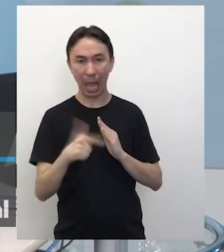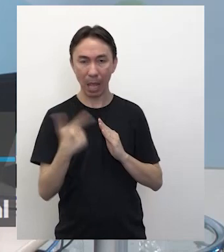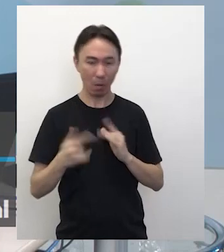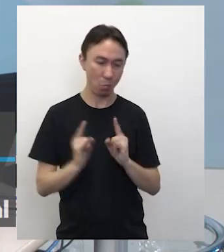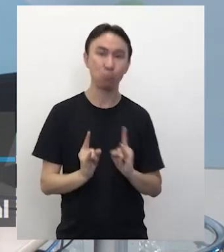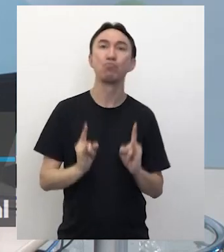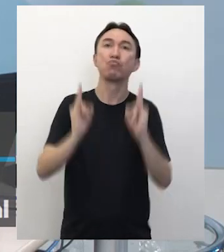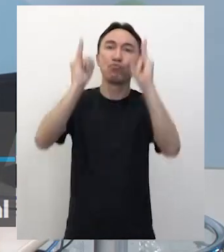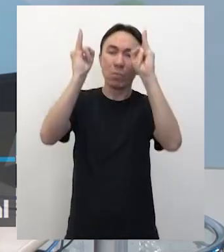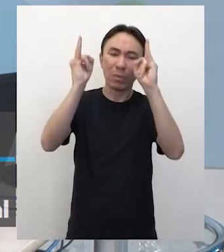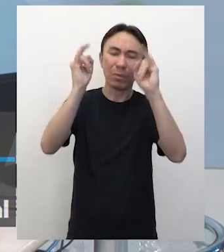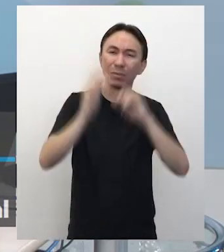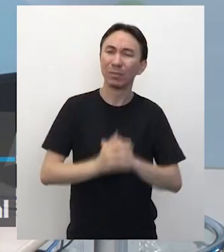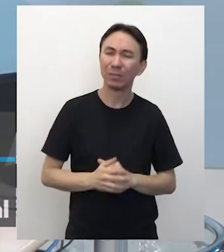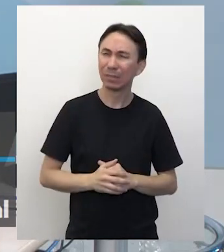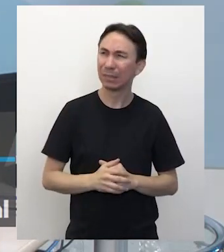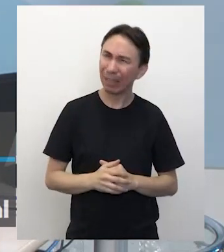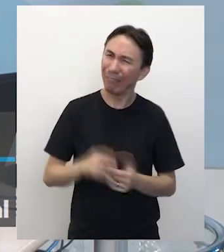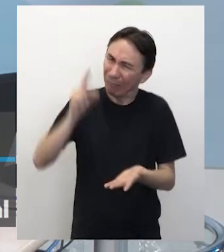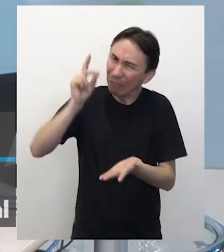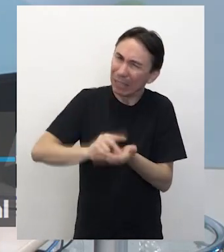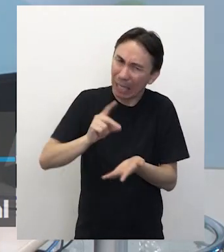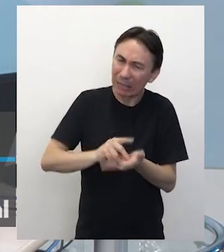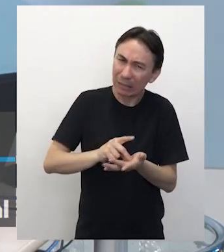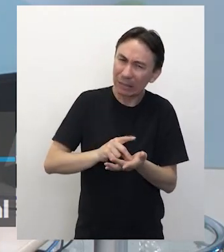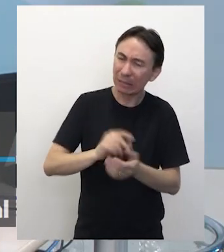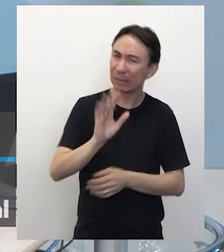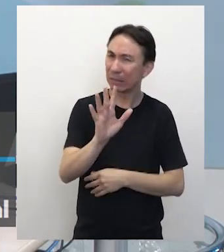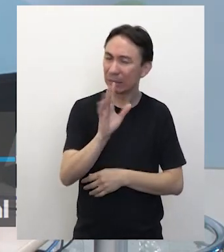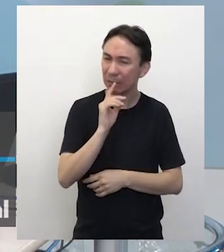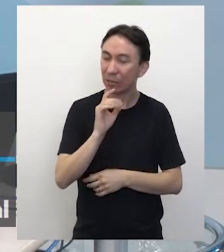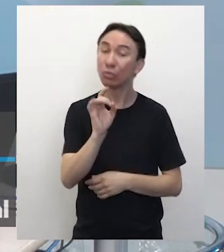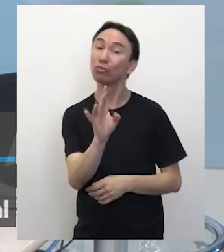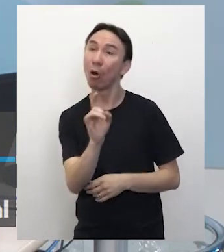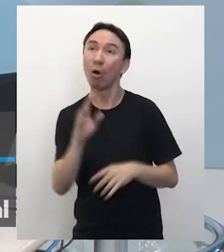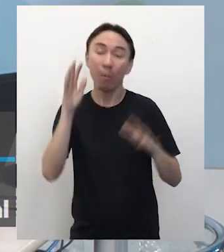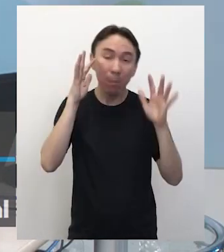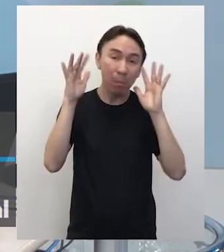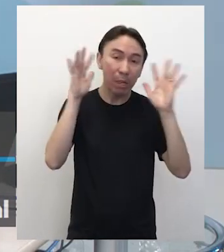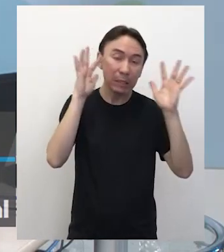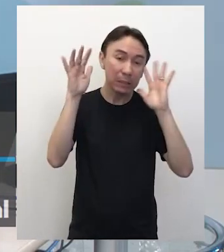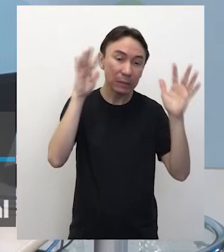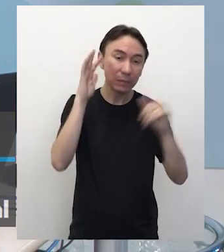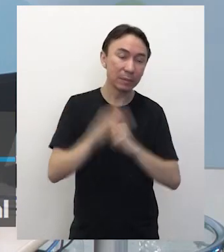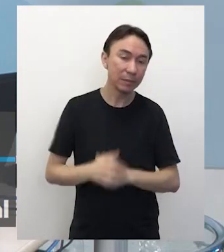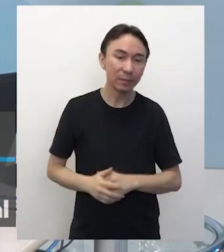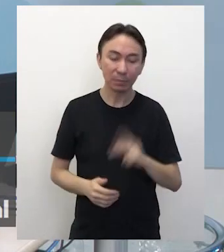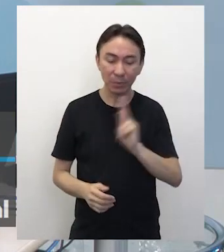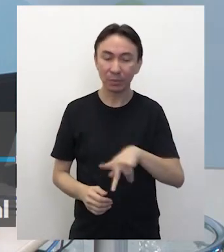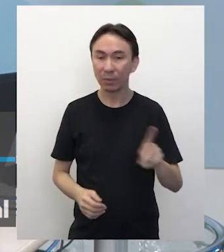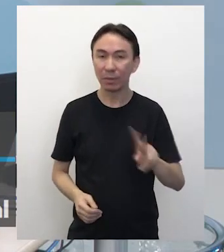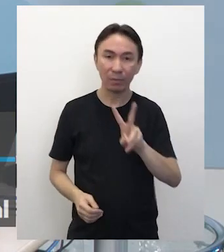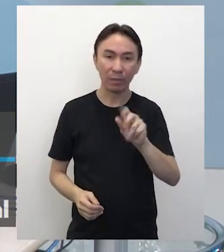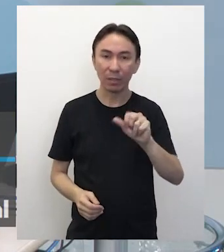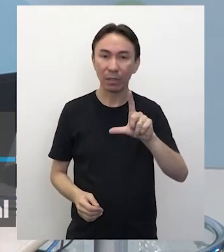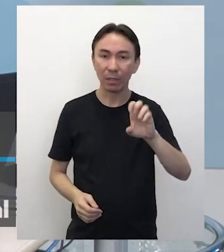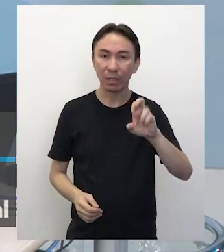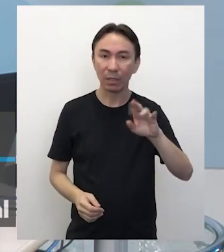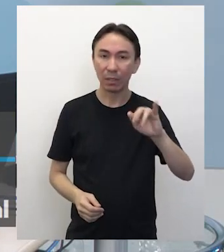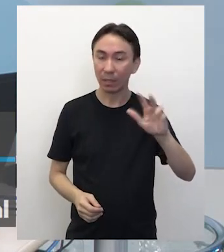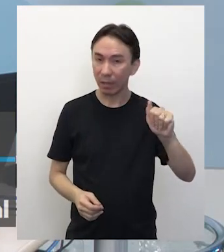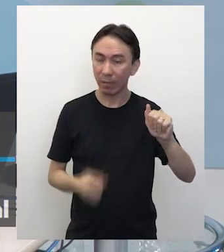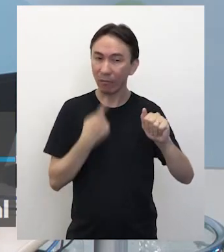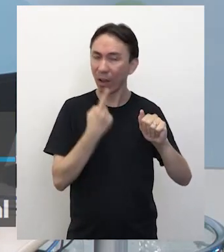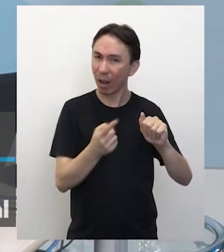Denise fala de imaginação. Nós temos a professora Valéria também que fala imaginação. E